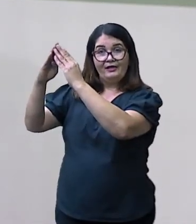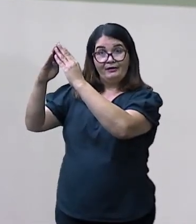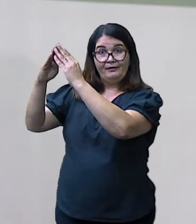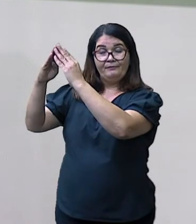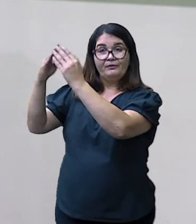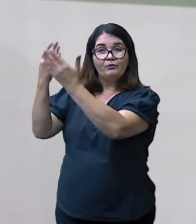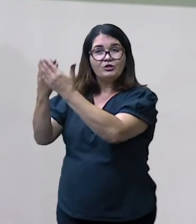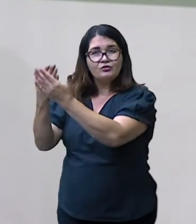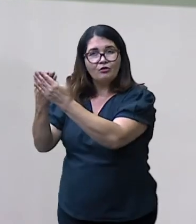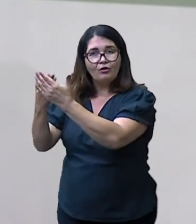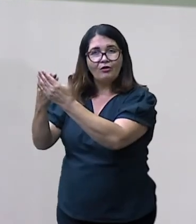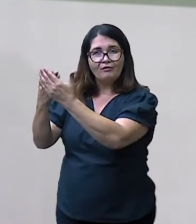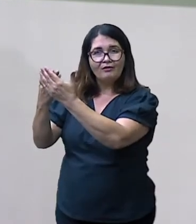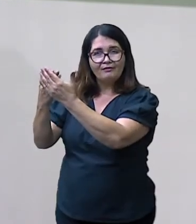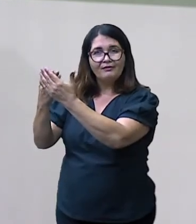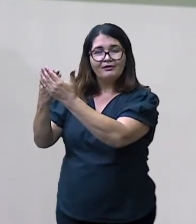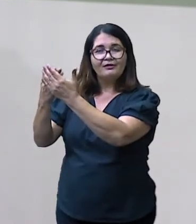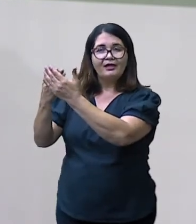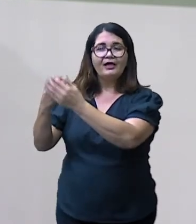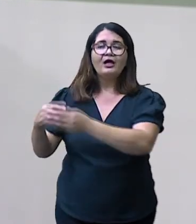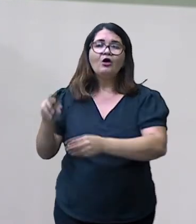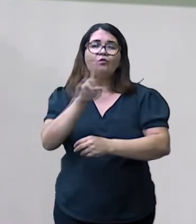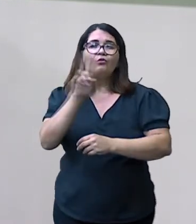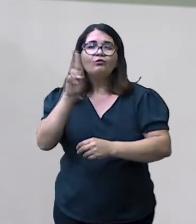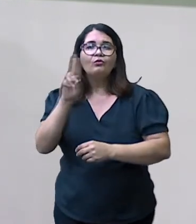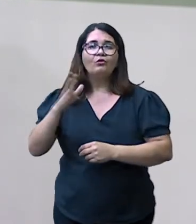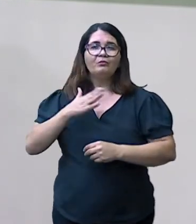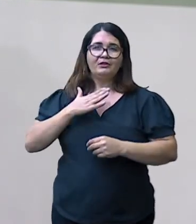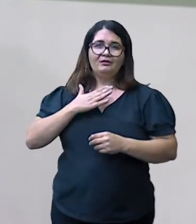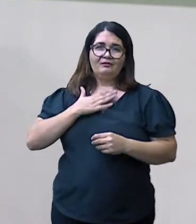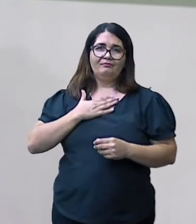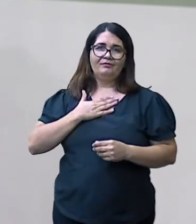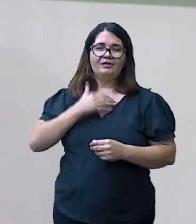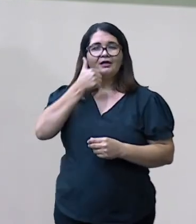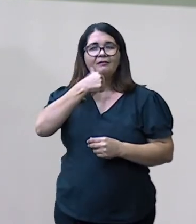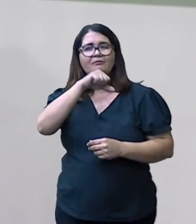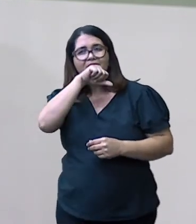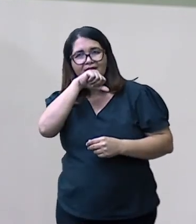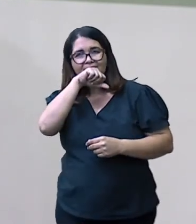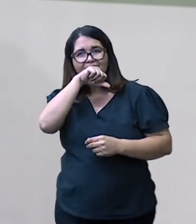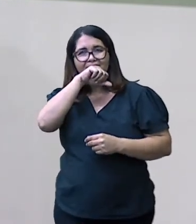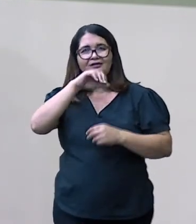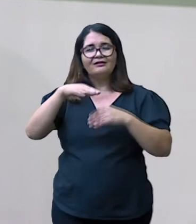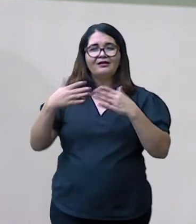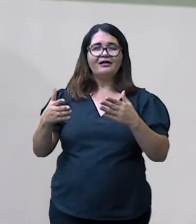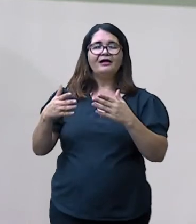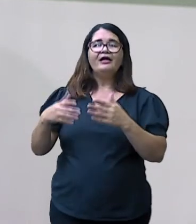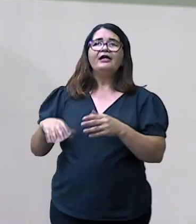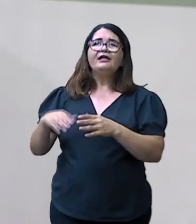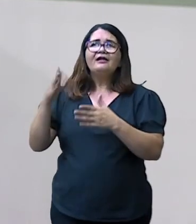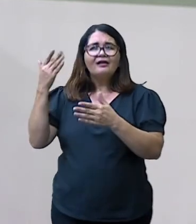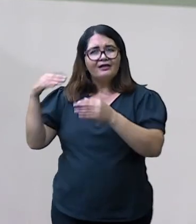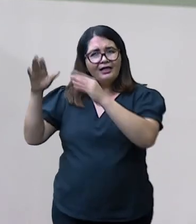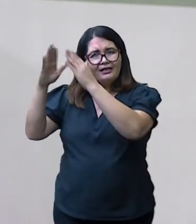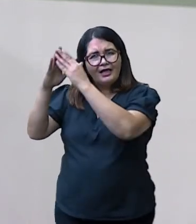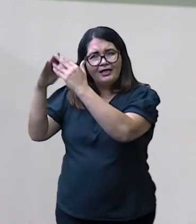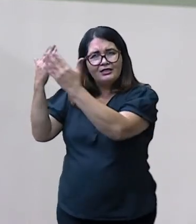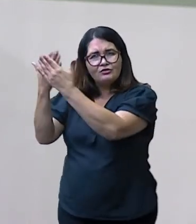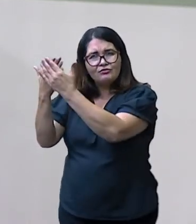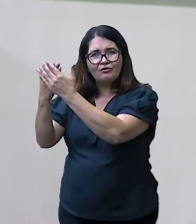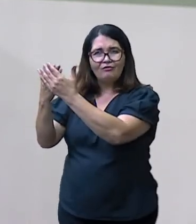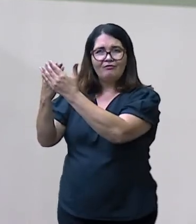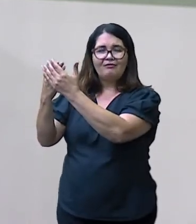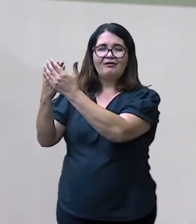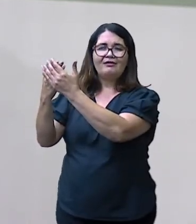Entendeu? Município. A mamãe foi professora também, né? Então, na época, nós solicitamos